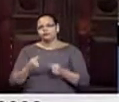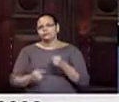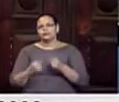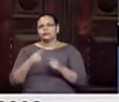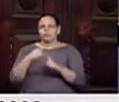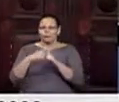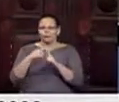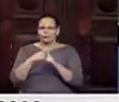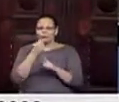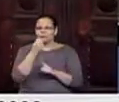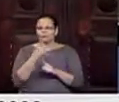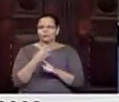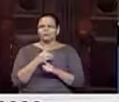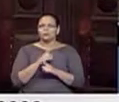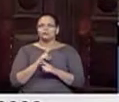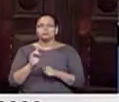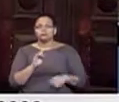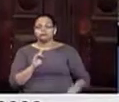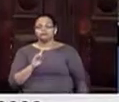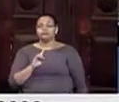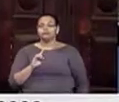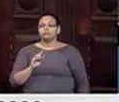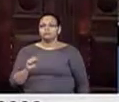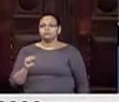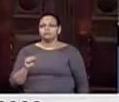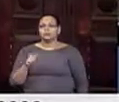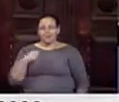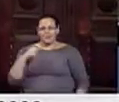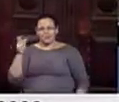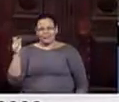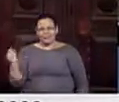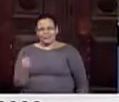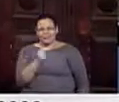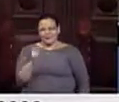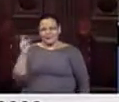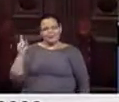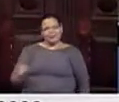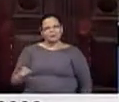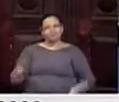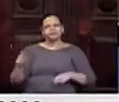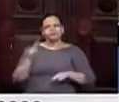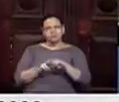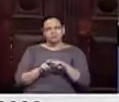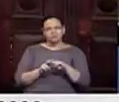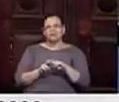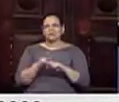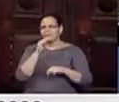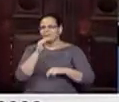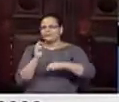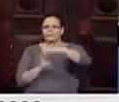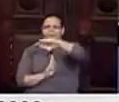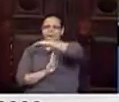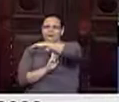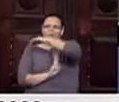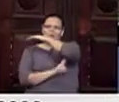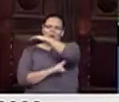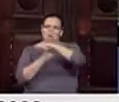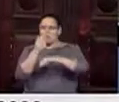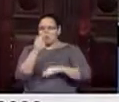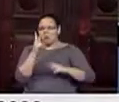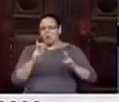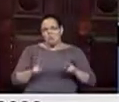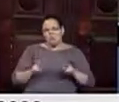positiva que não entupa as prisões com usuários que no entanto os viadutos comper com zumbis